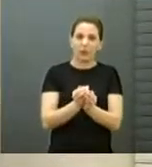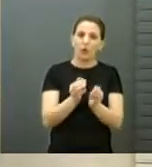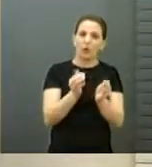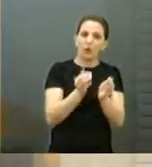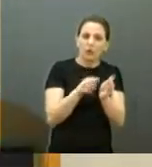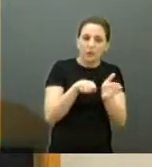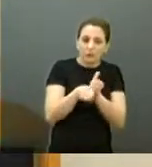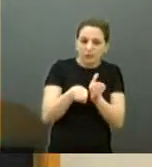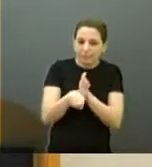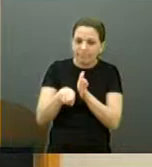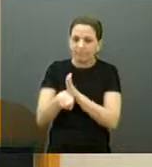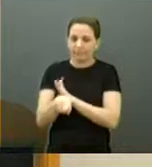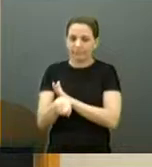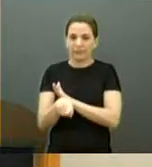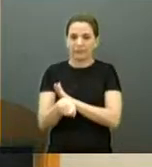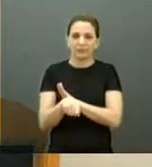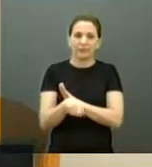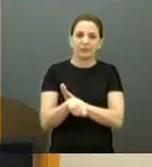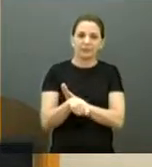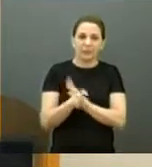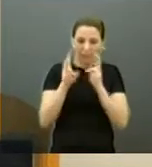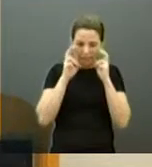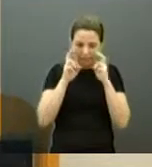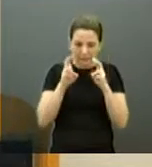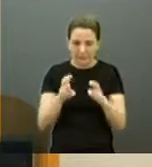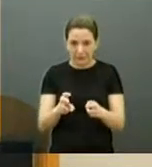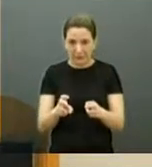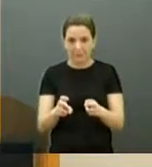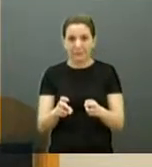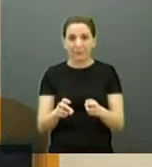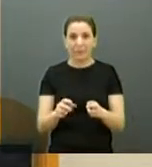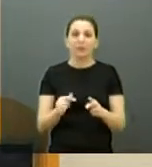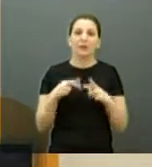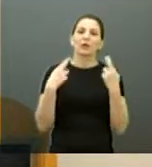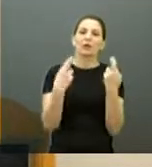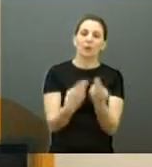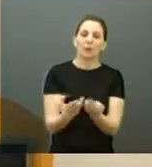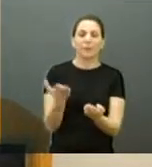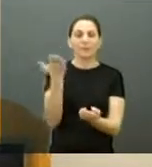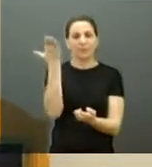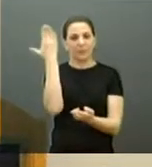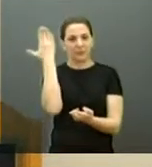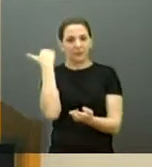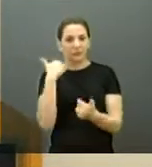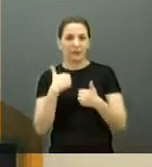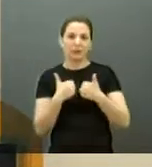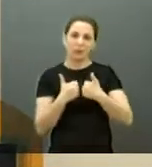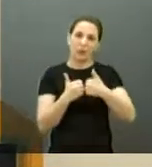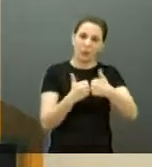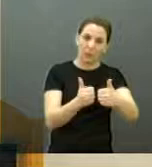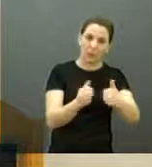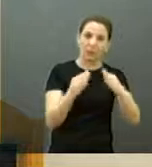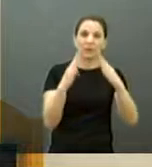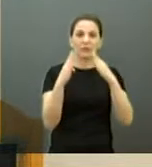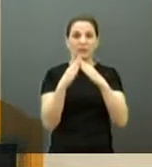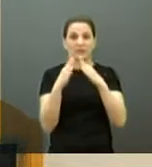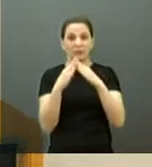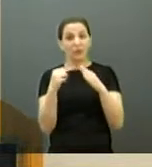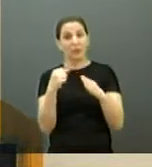de investigação. Eu não tive presente na sessão passada, mas eu acompanhei de casa, eu